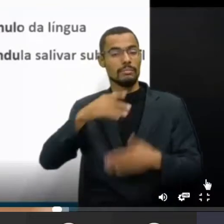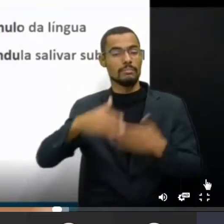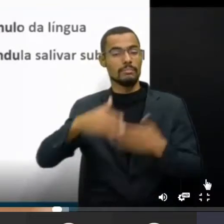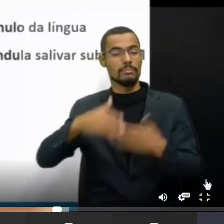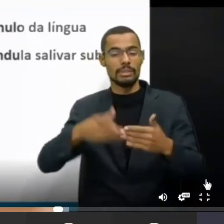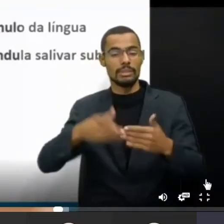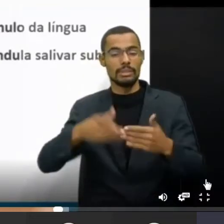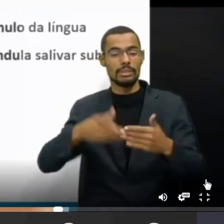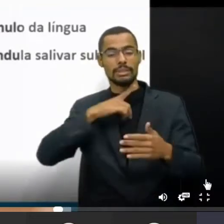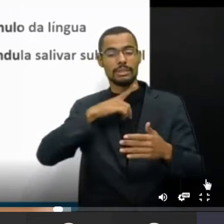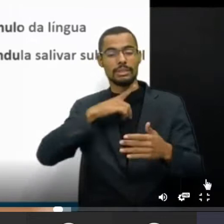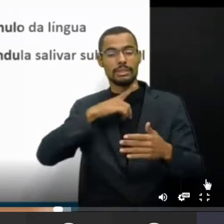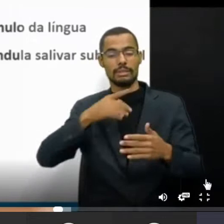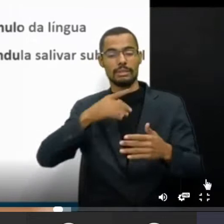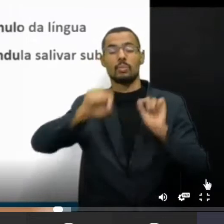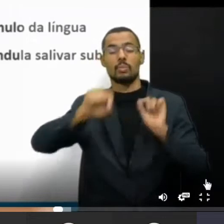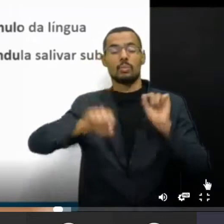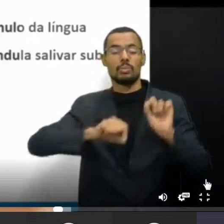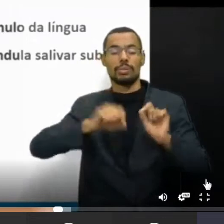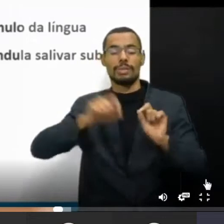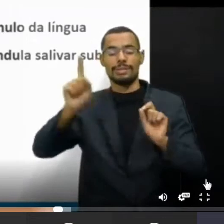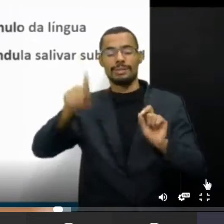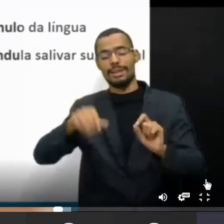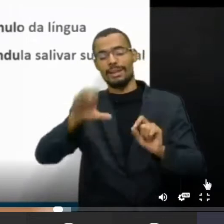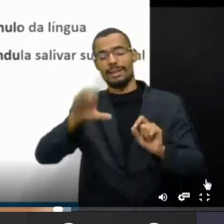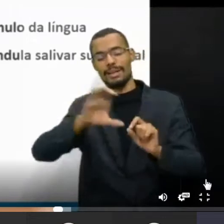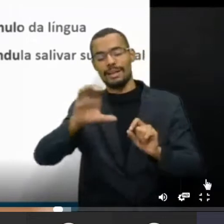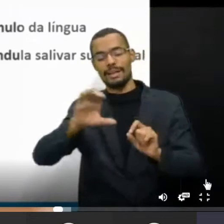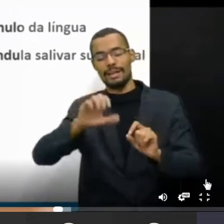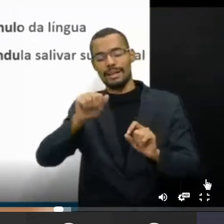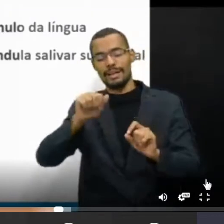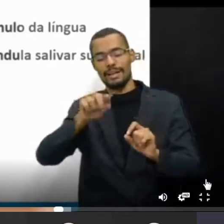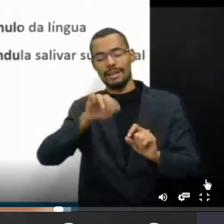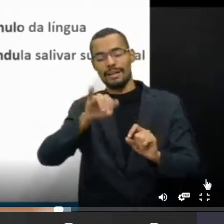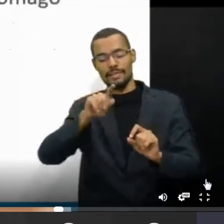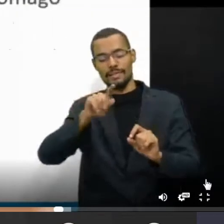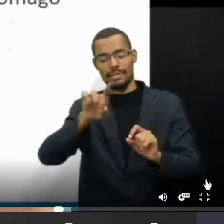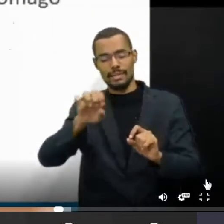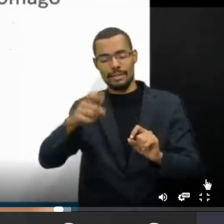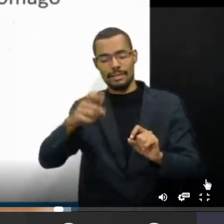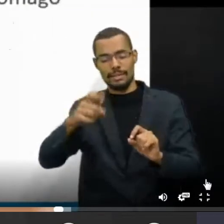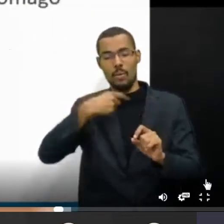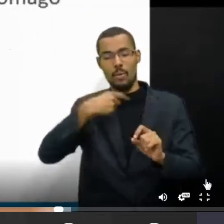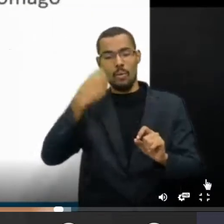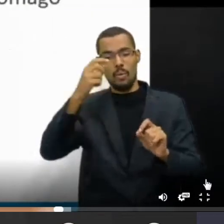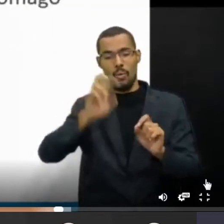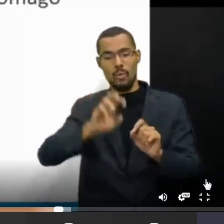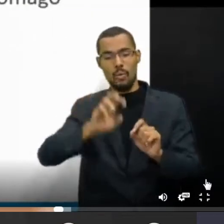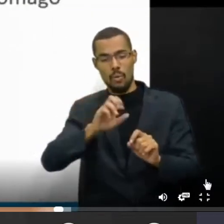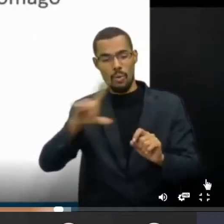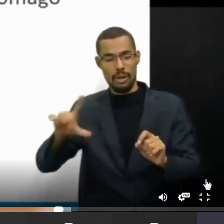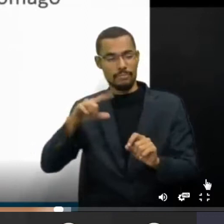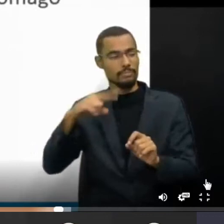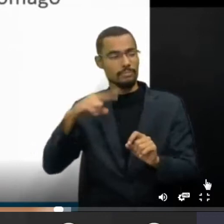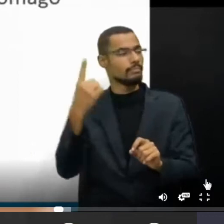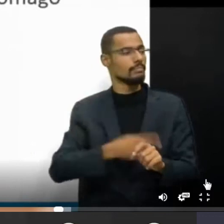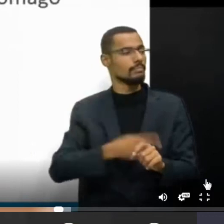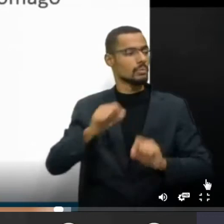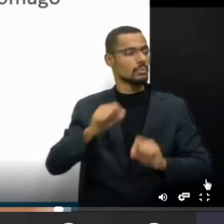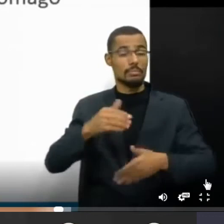de digestão se inicia na cavidade oral. Então, nós